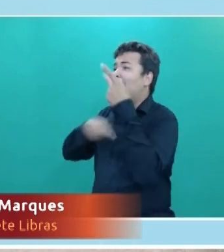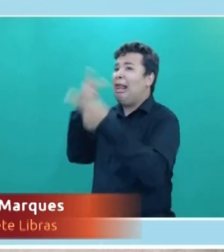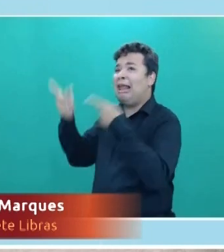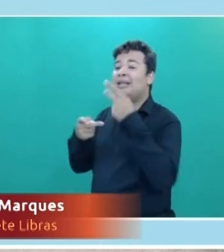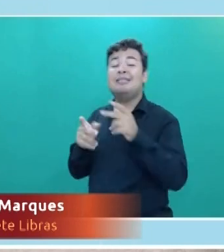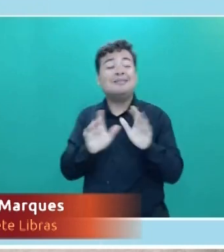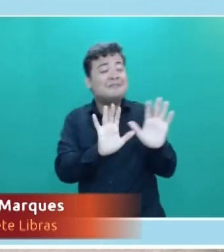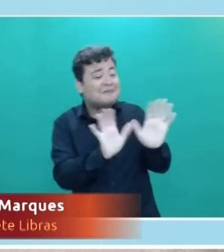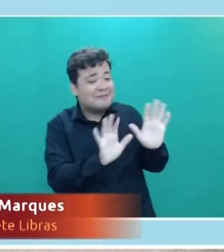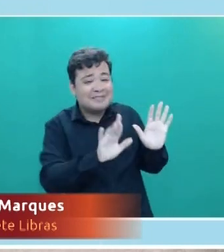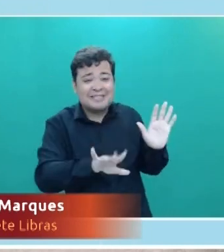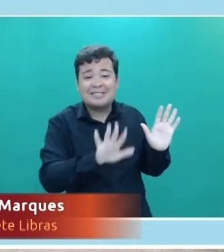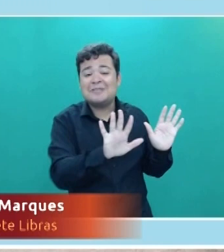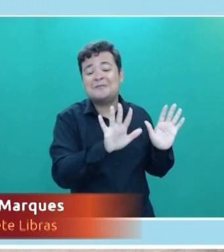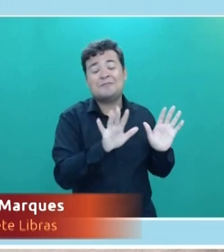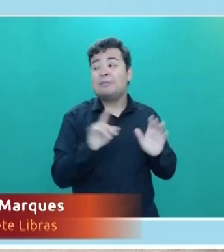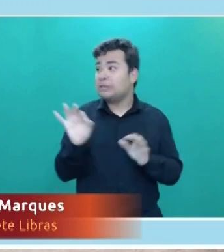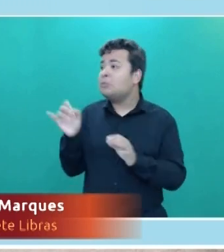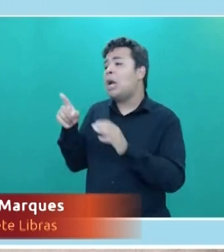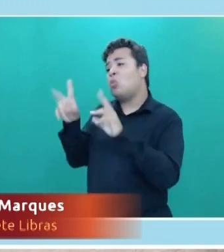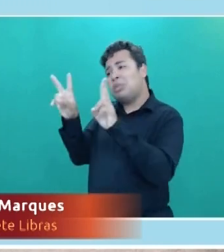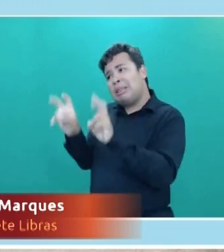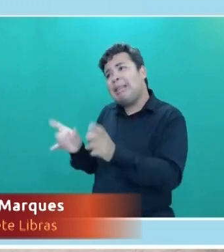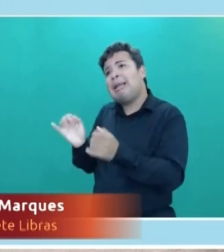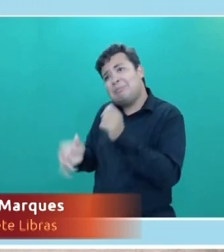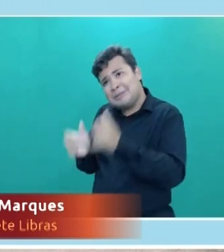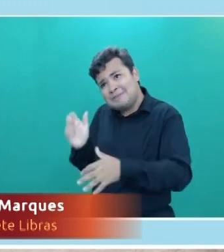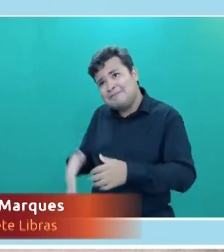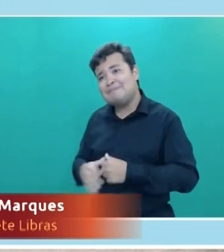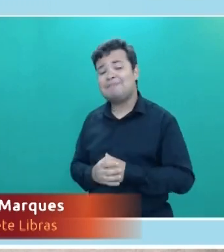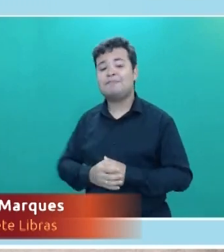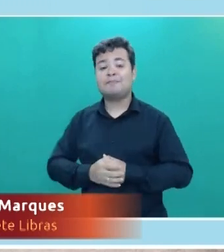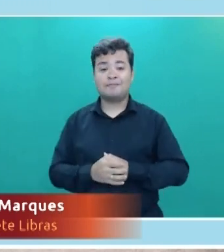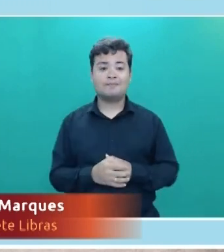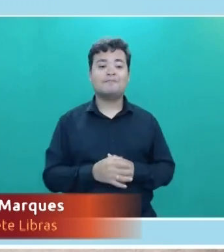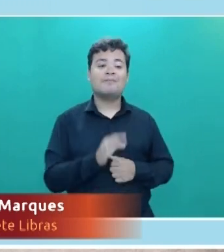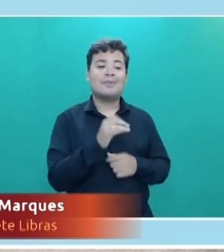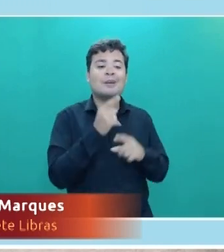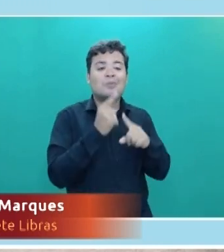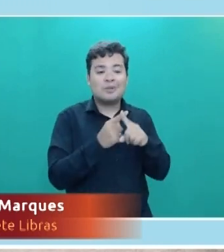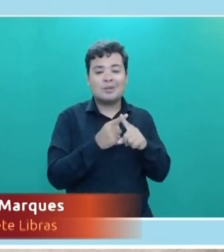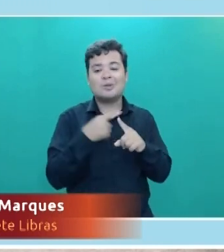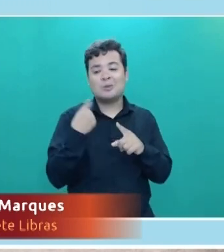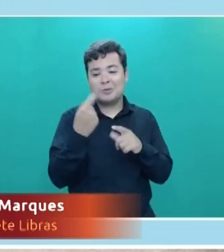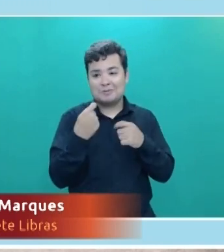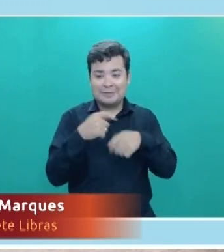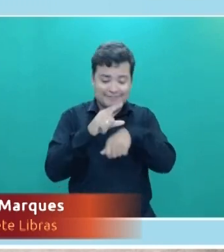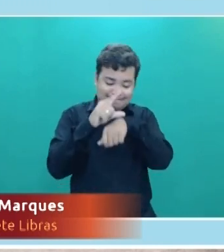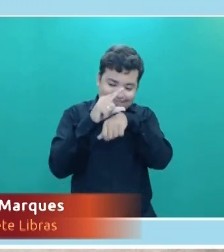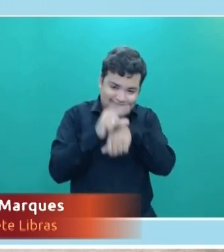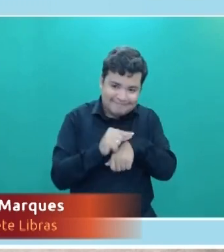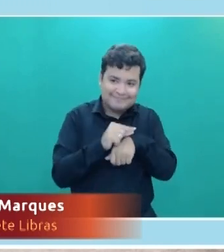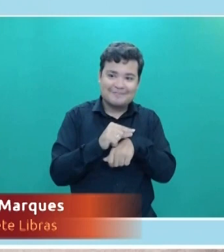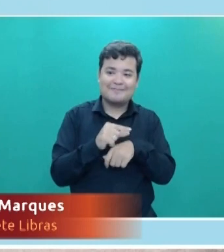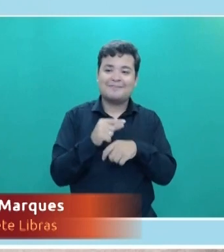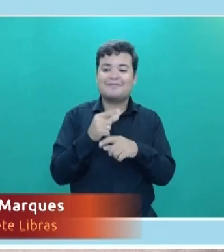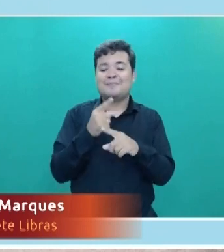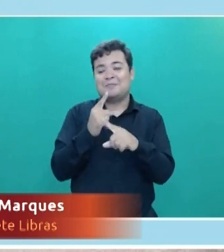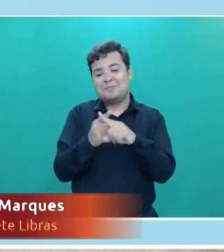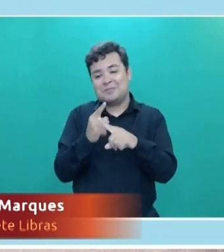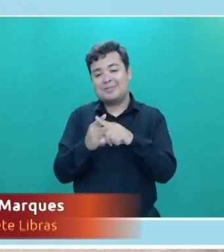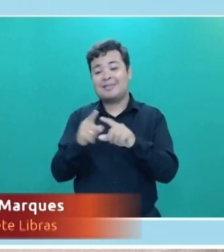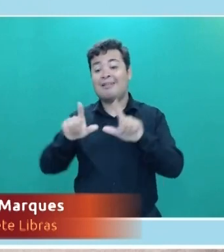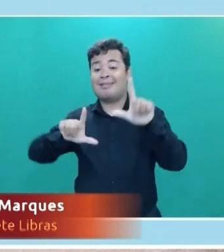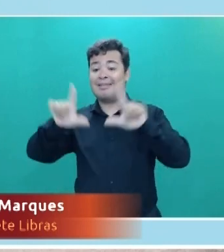Mas é um assunto. É porque a gente precisa, infelizmente, ter um tempo mais reduzido, né? Porque televisão exige um